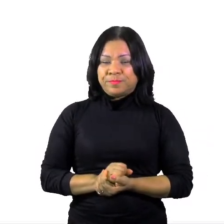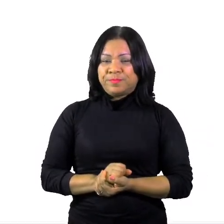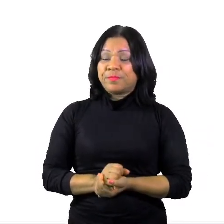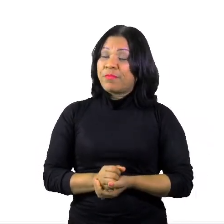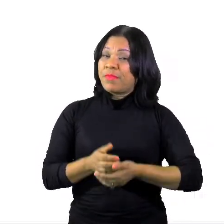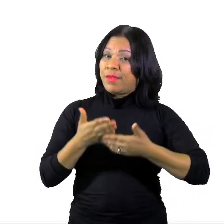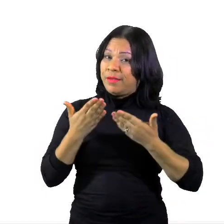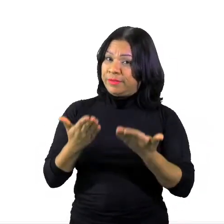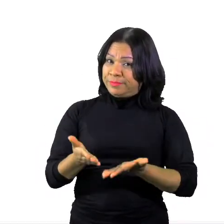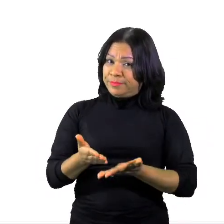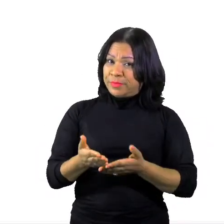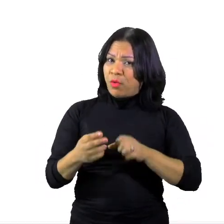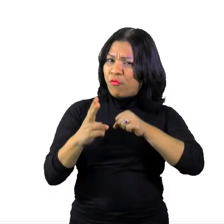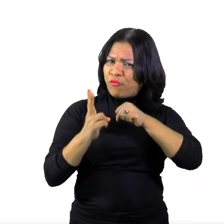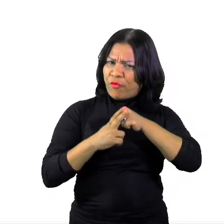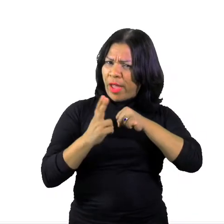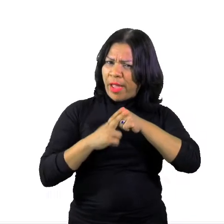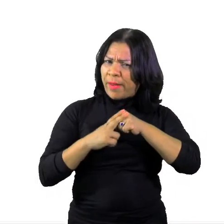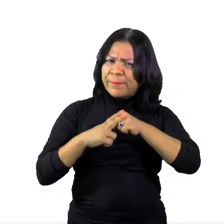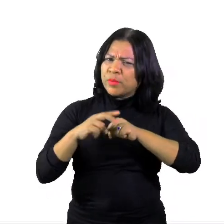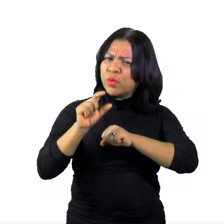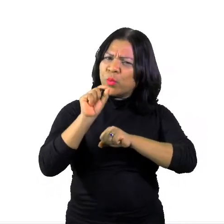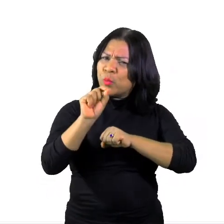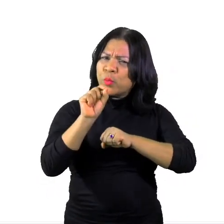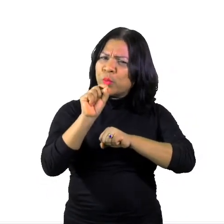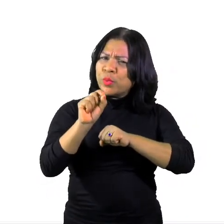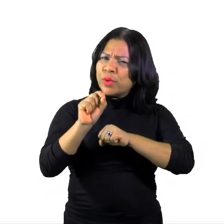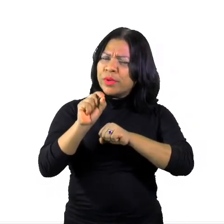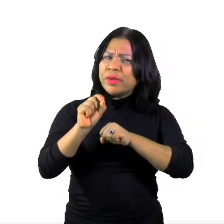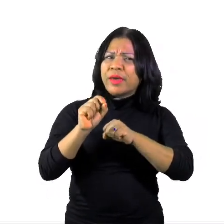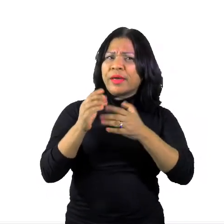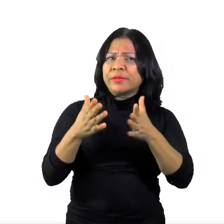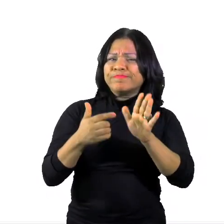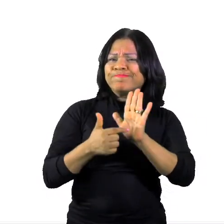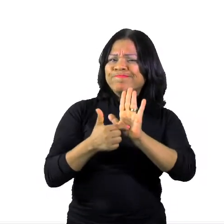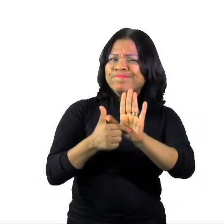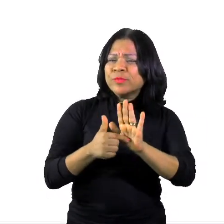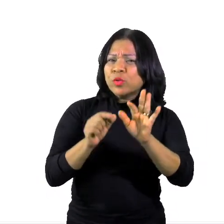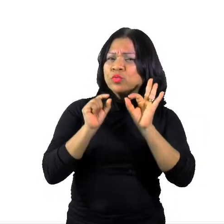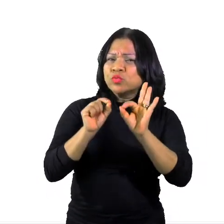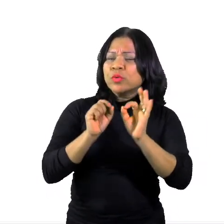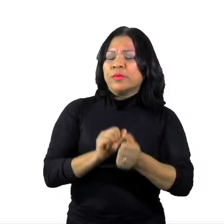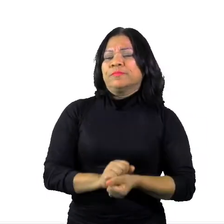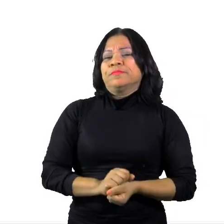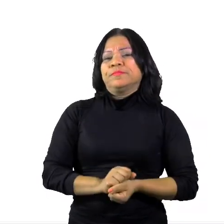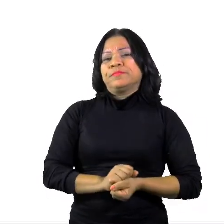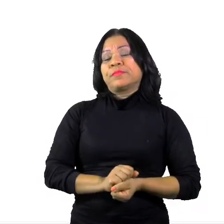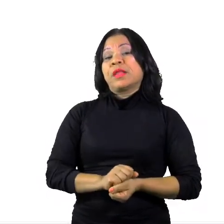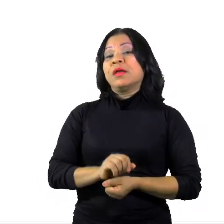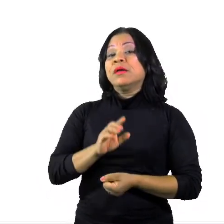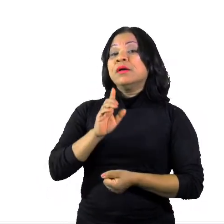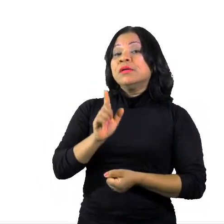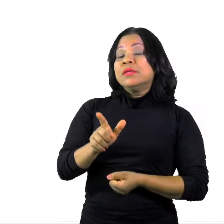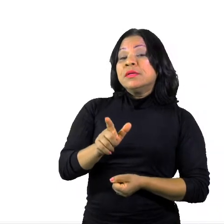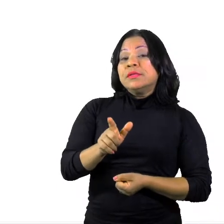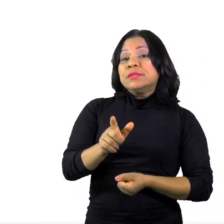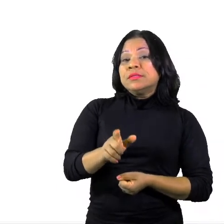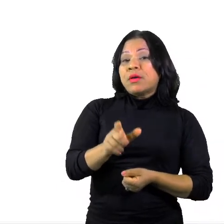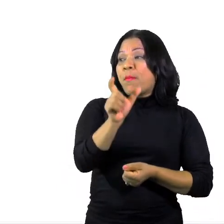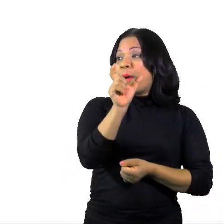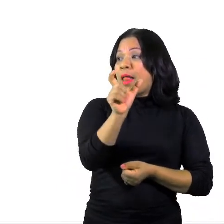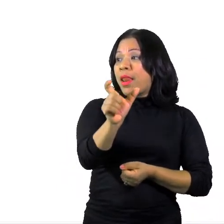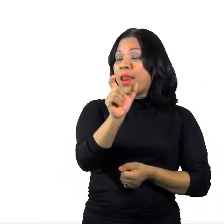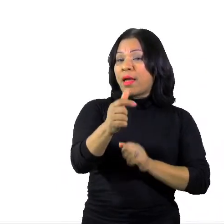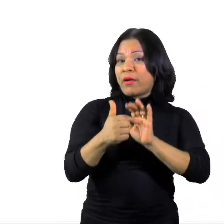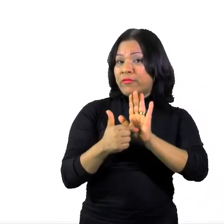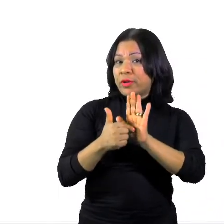Então, verbos. O que são verbos? O que eles exprimem, alunos? São palavras que exprimem o quê? Ação,